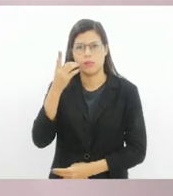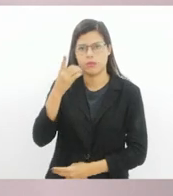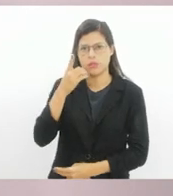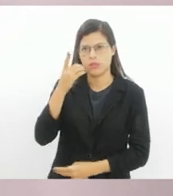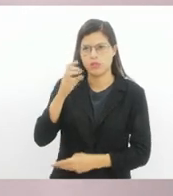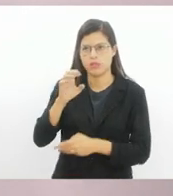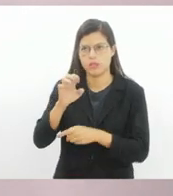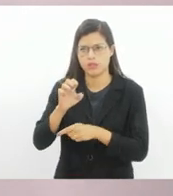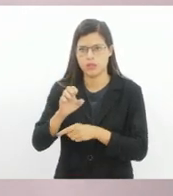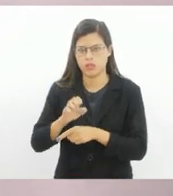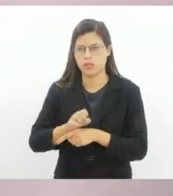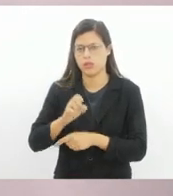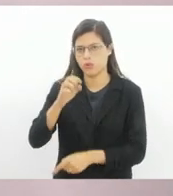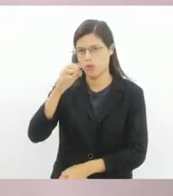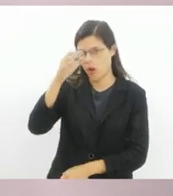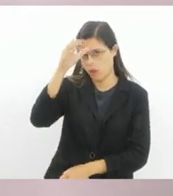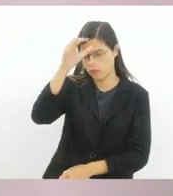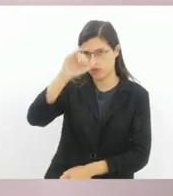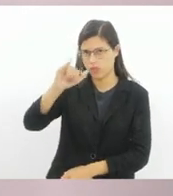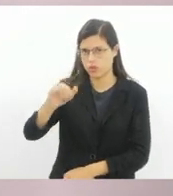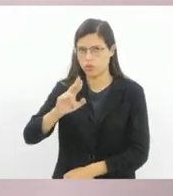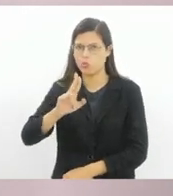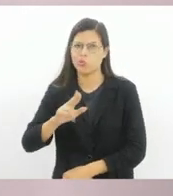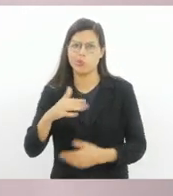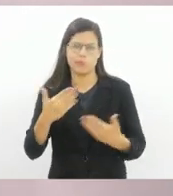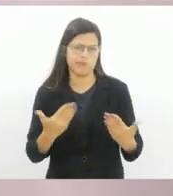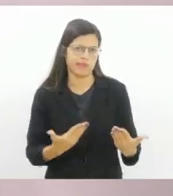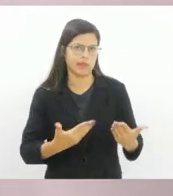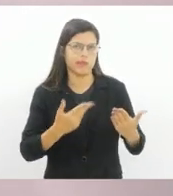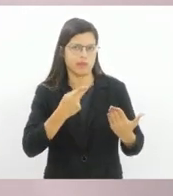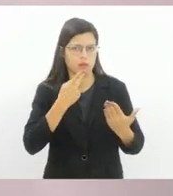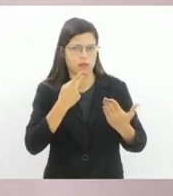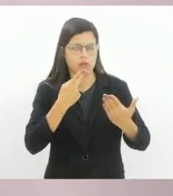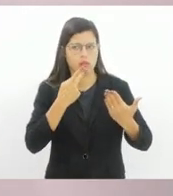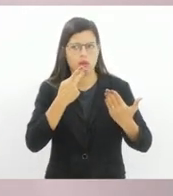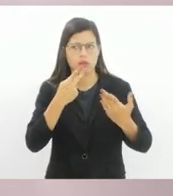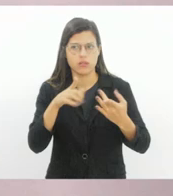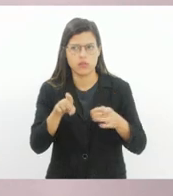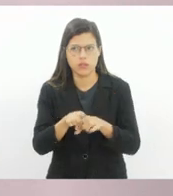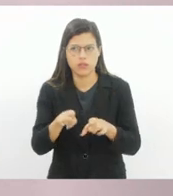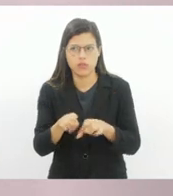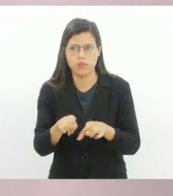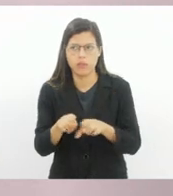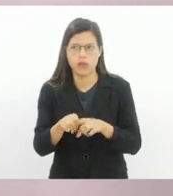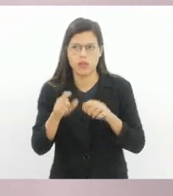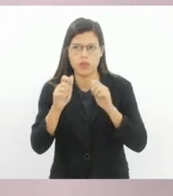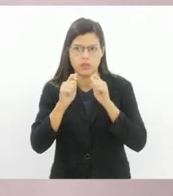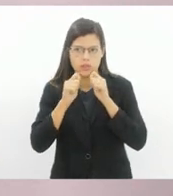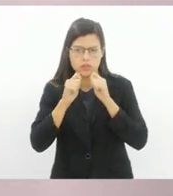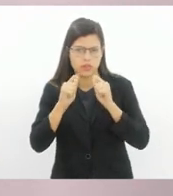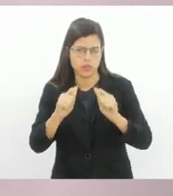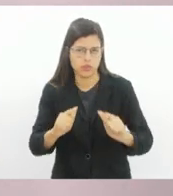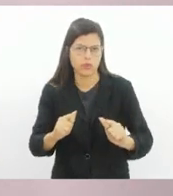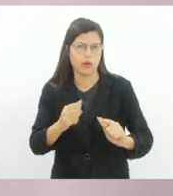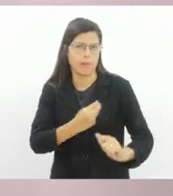Então, justificada aqui a presença da Tia Ju, dizer aqui que também estão presentes a assessoria da